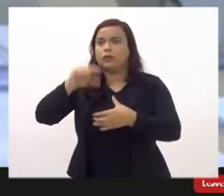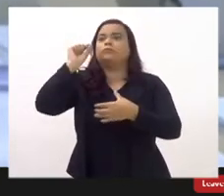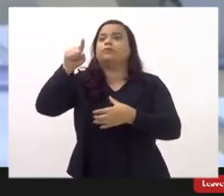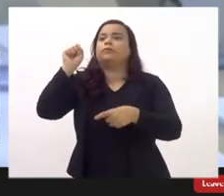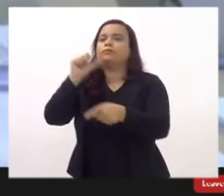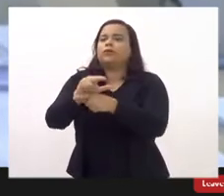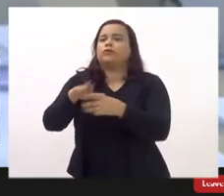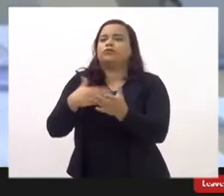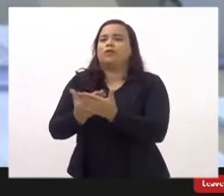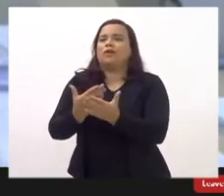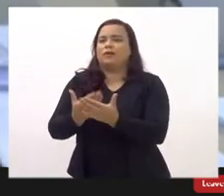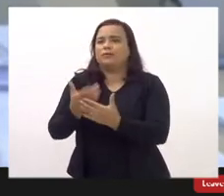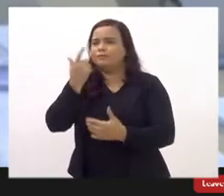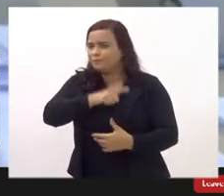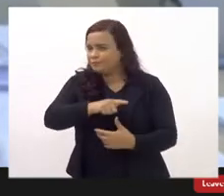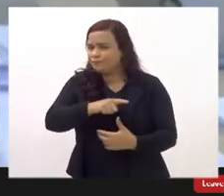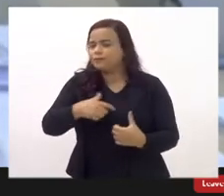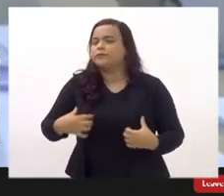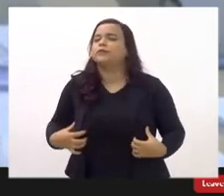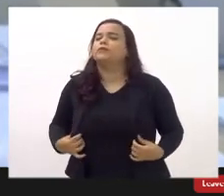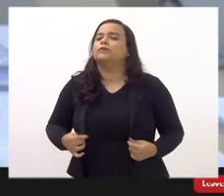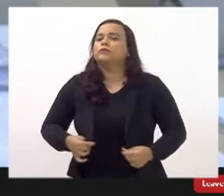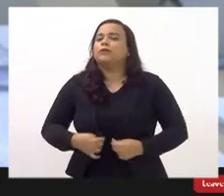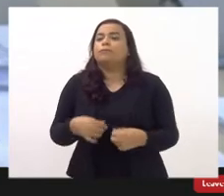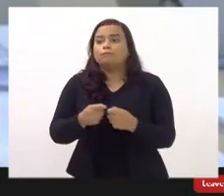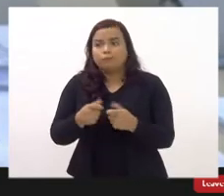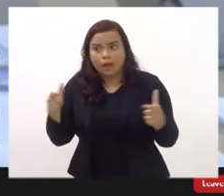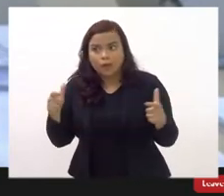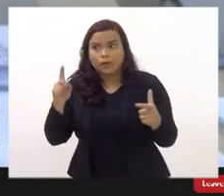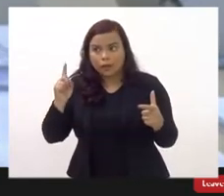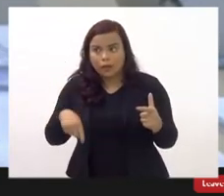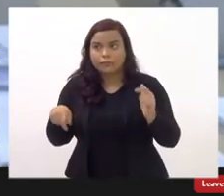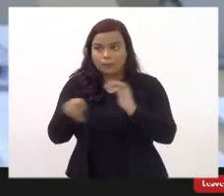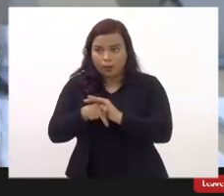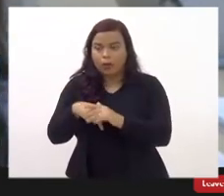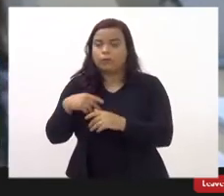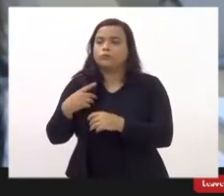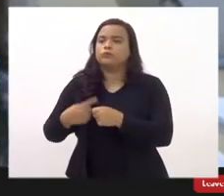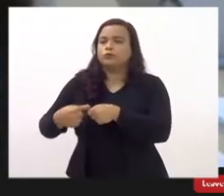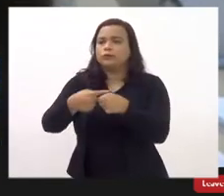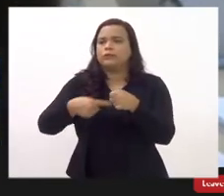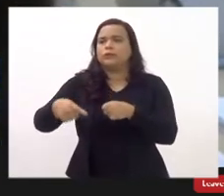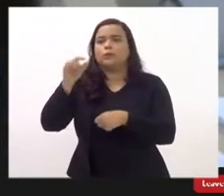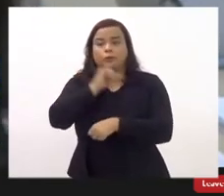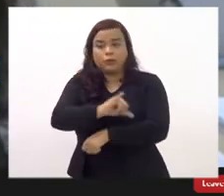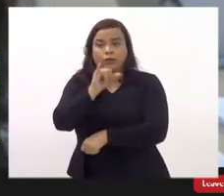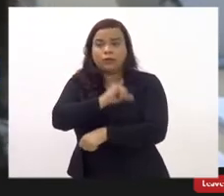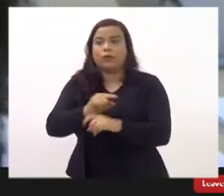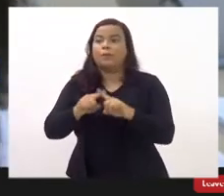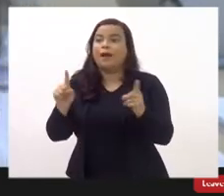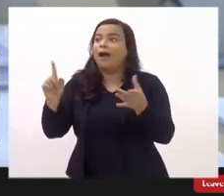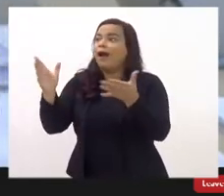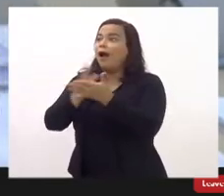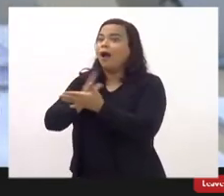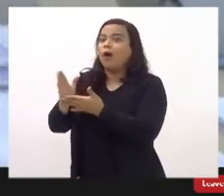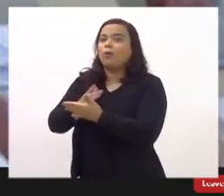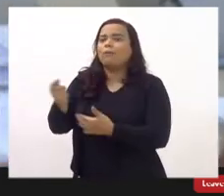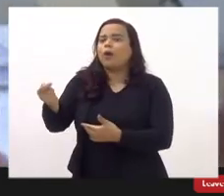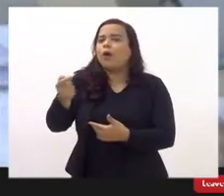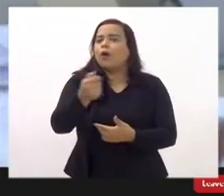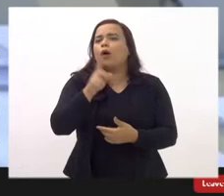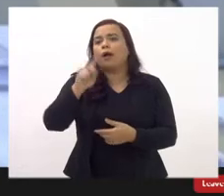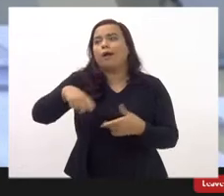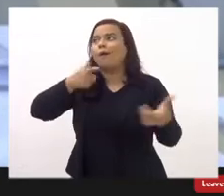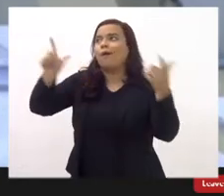escola. E, obviamente, grande parte deles são do município do Rio de Janeiro, mas muitos outros alunos são de outros municípios.